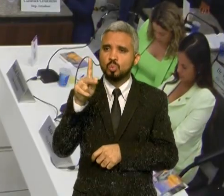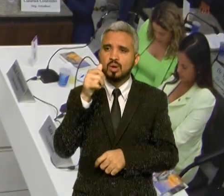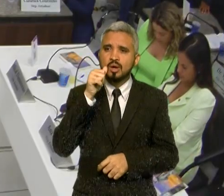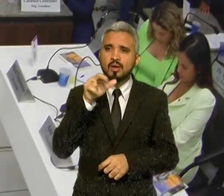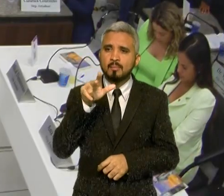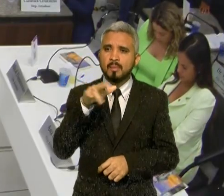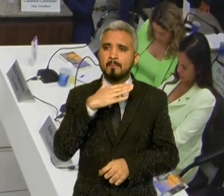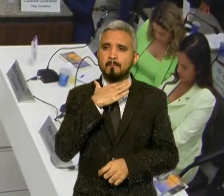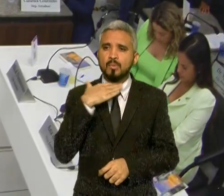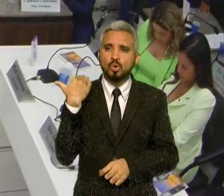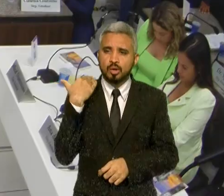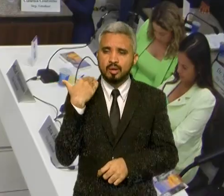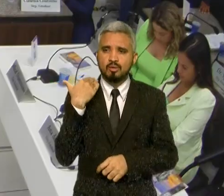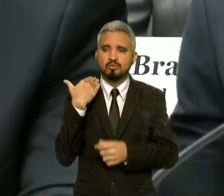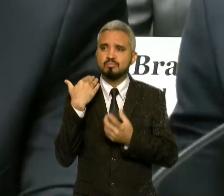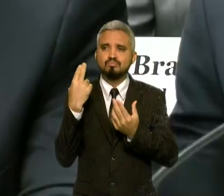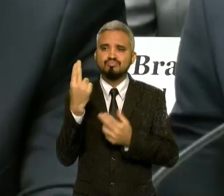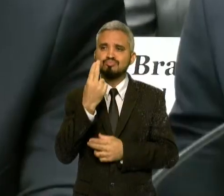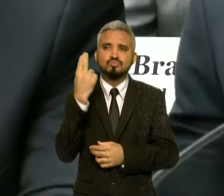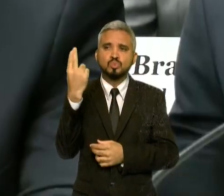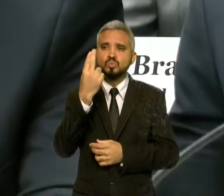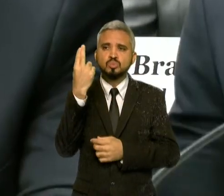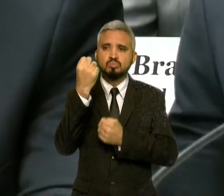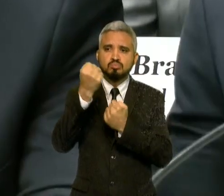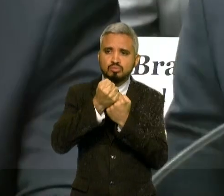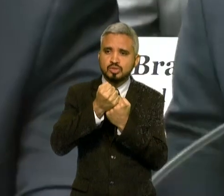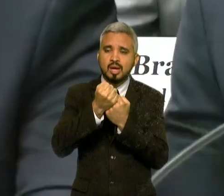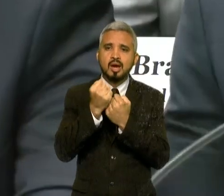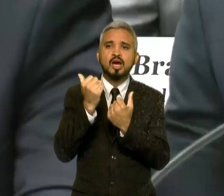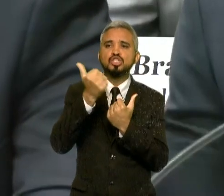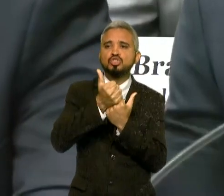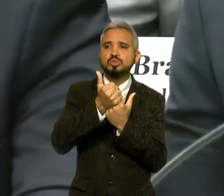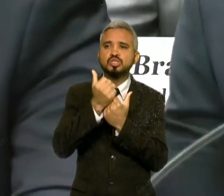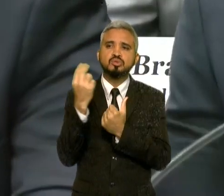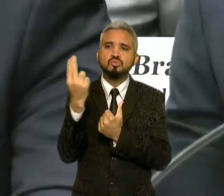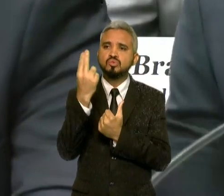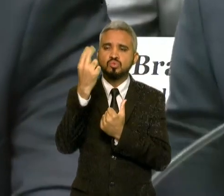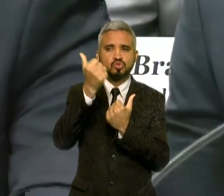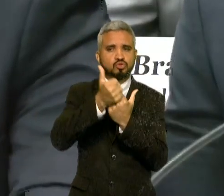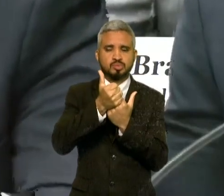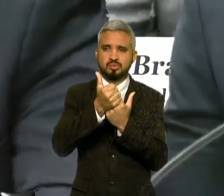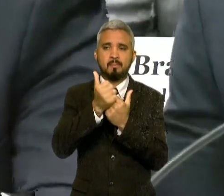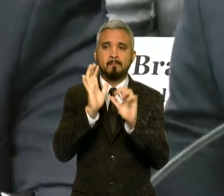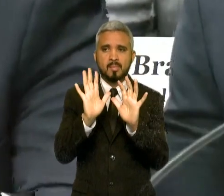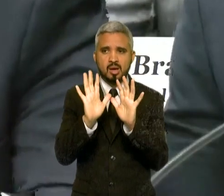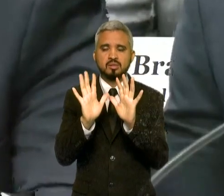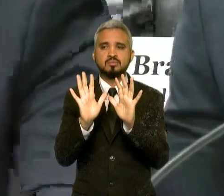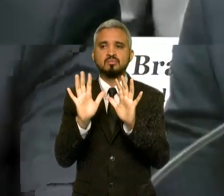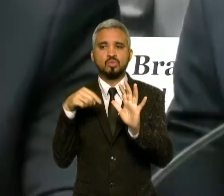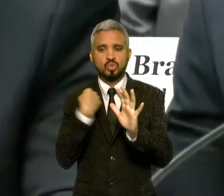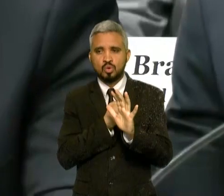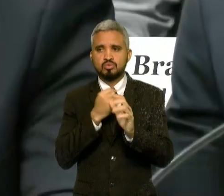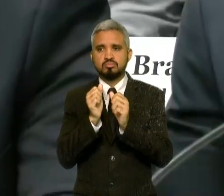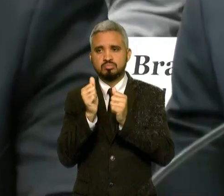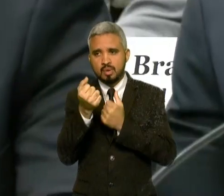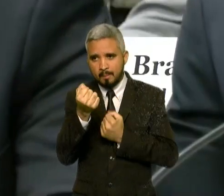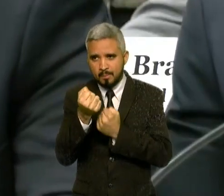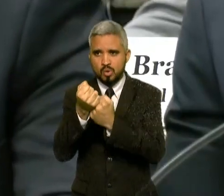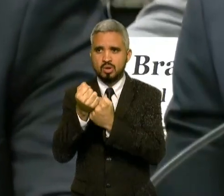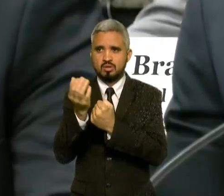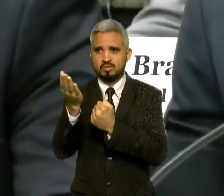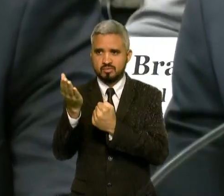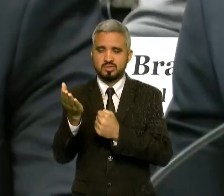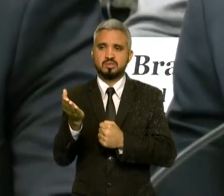como substituí-la, mas você tem também um irmão aqui que pode estar ao seu lado sempre que você precisar, você, sua família, seu